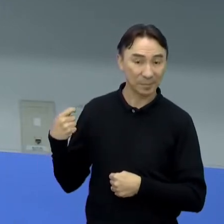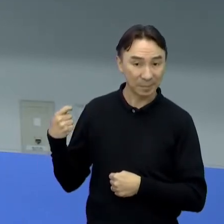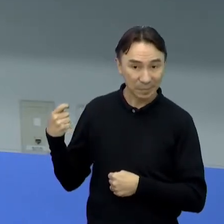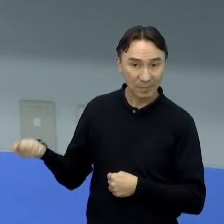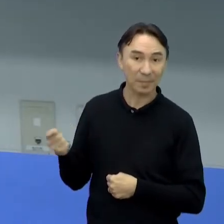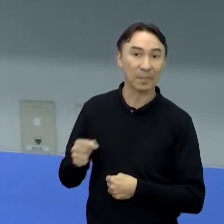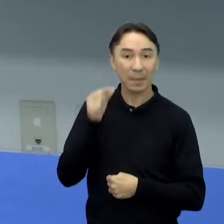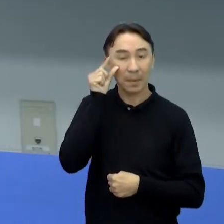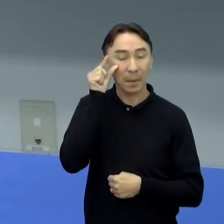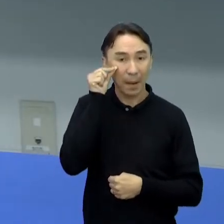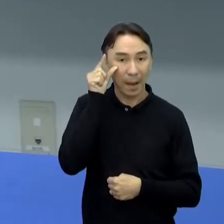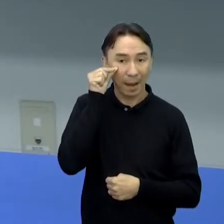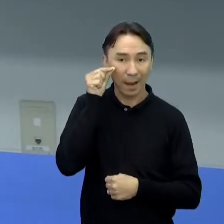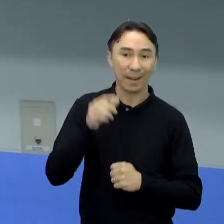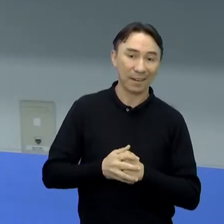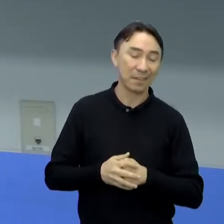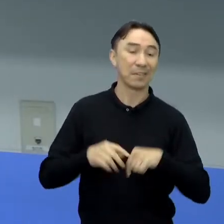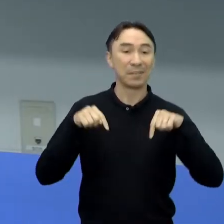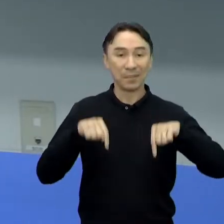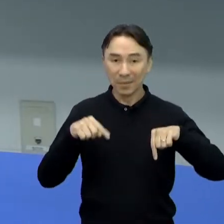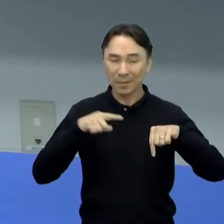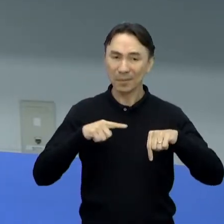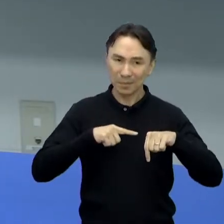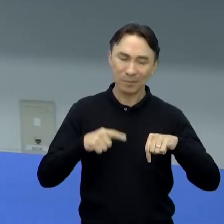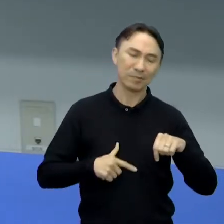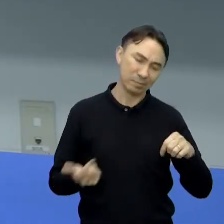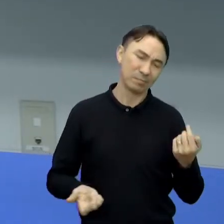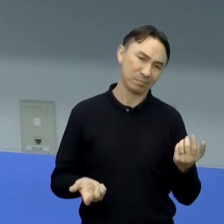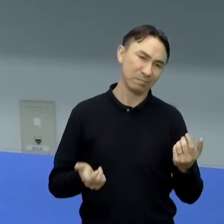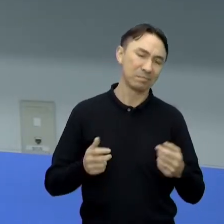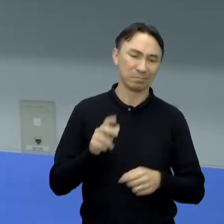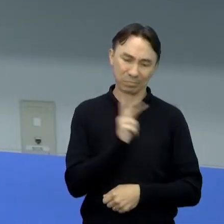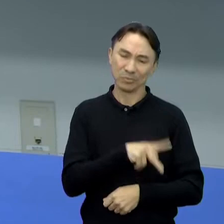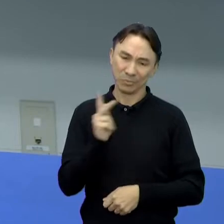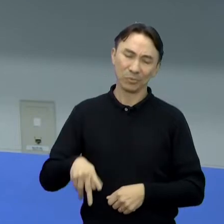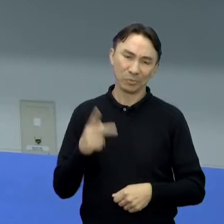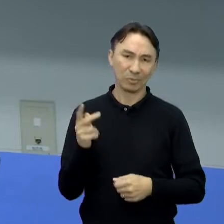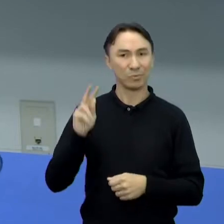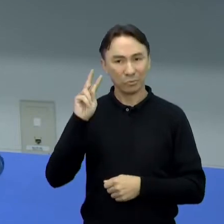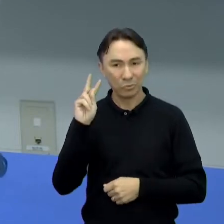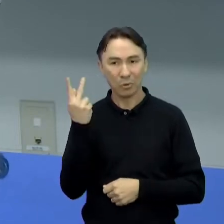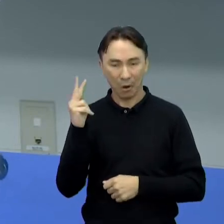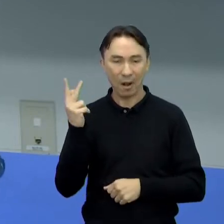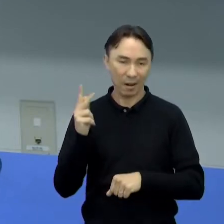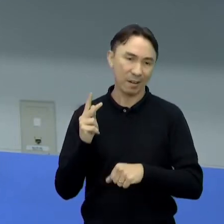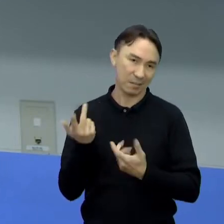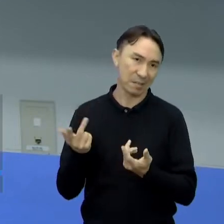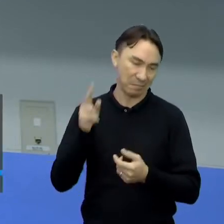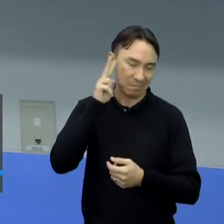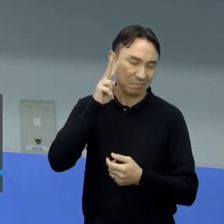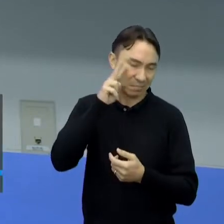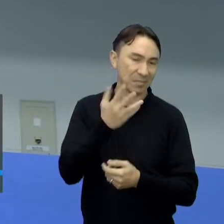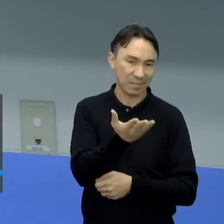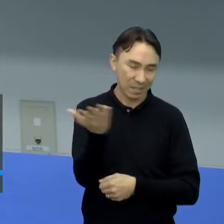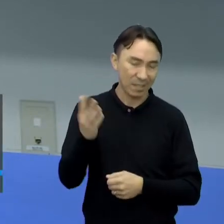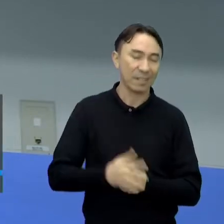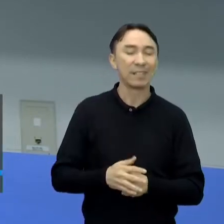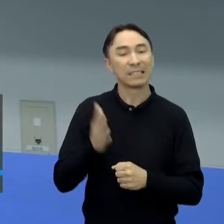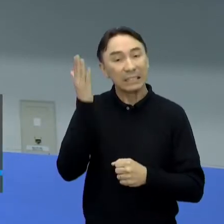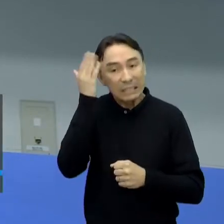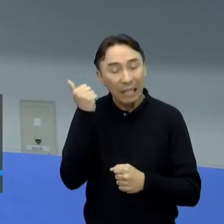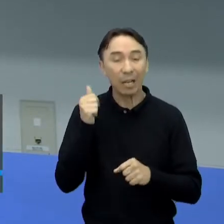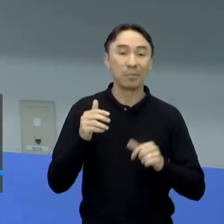minha especialidade é em História, mas como você já sabe, nessa pegada do novo ensino médio, a